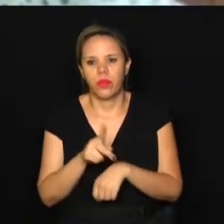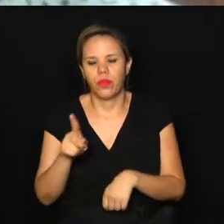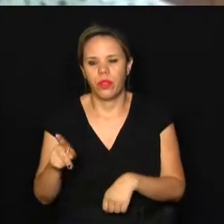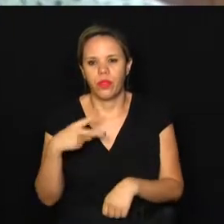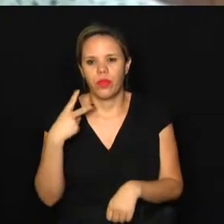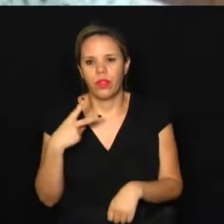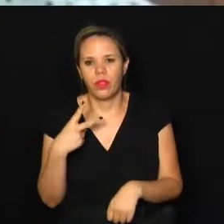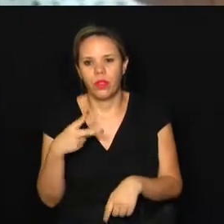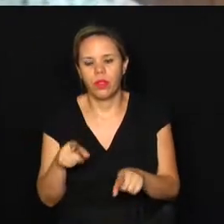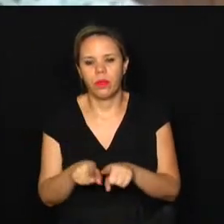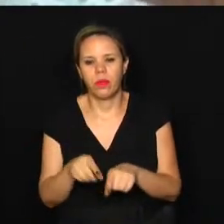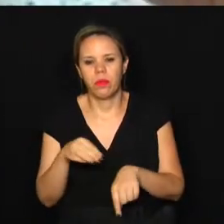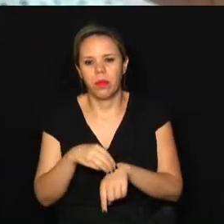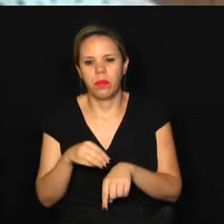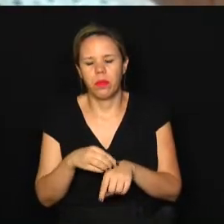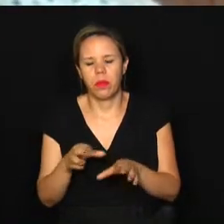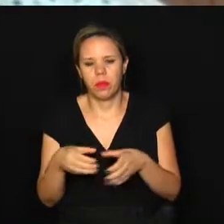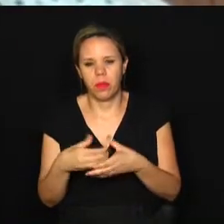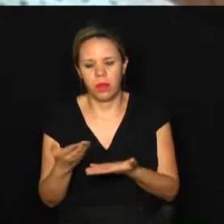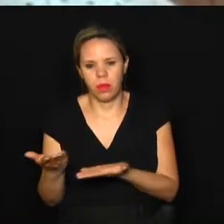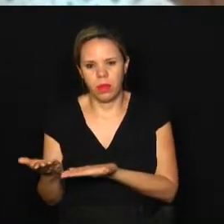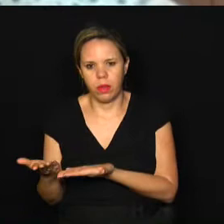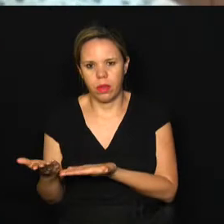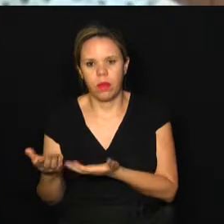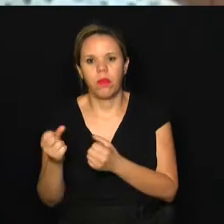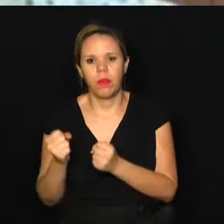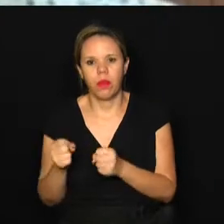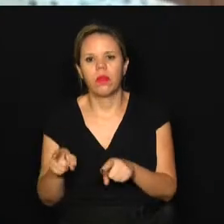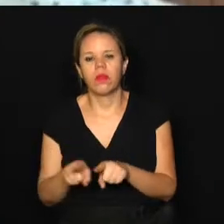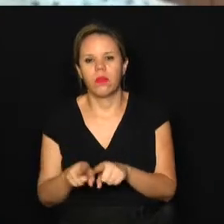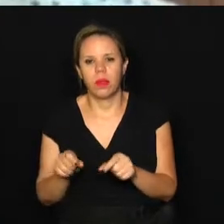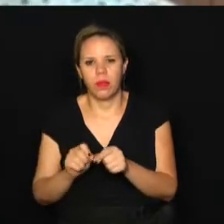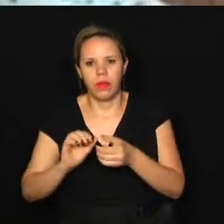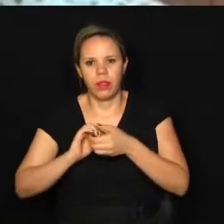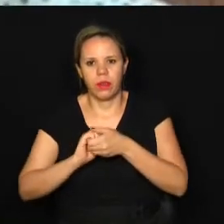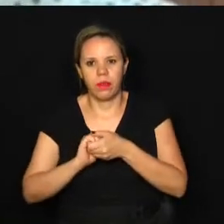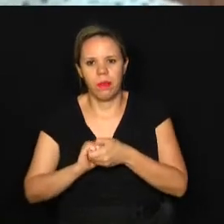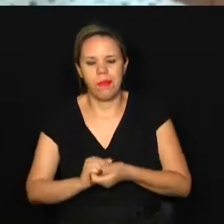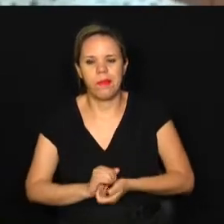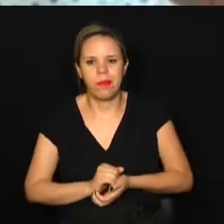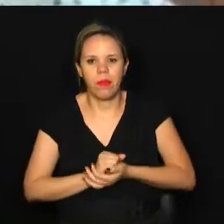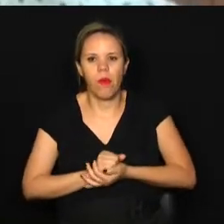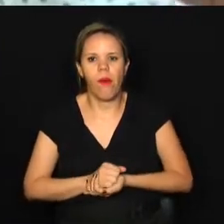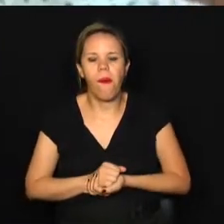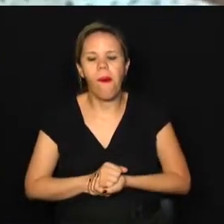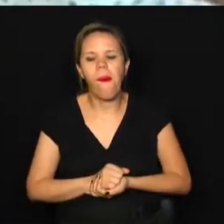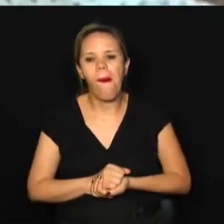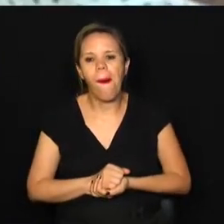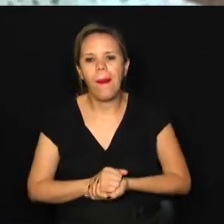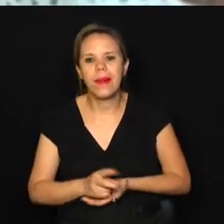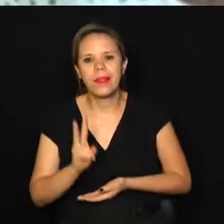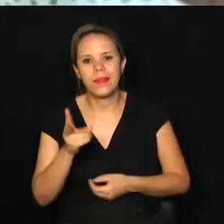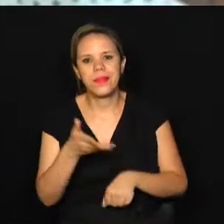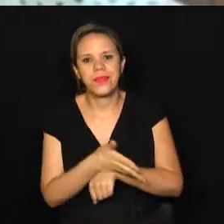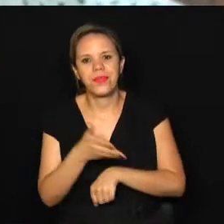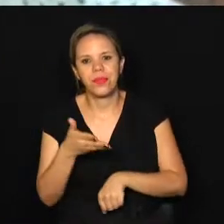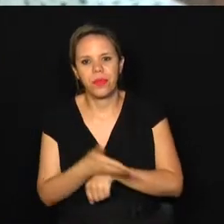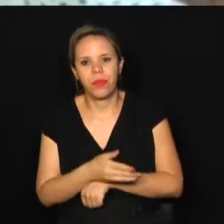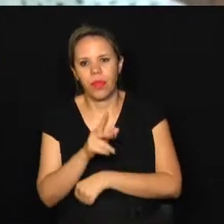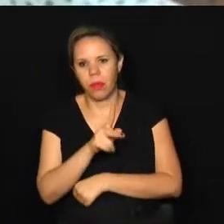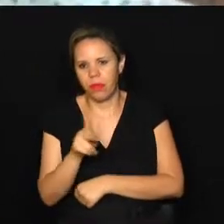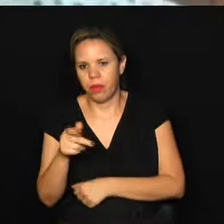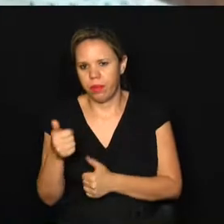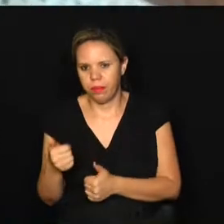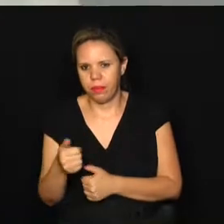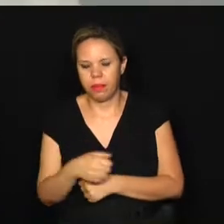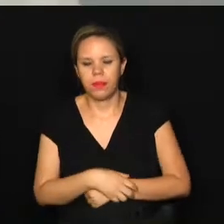que também é membro dessa comissão, para que Vossa Excelência possa também fazer os cumprimentos aí e, como sempre, participativo. Professor Alberto, por